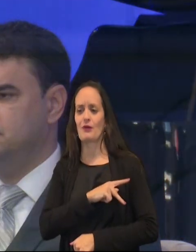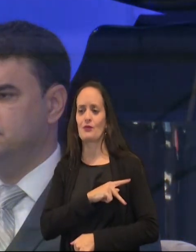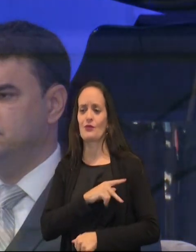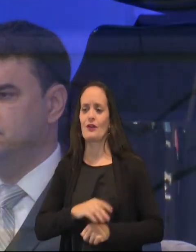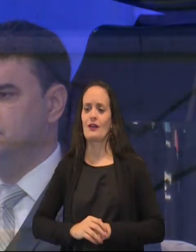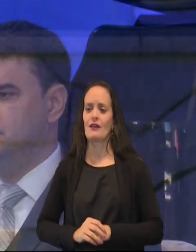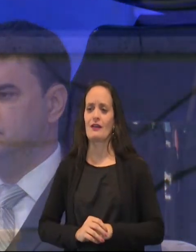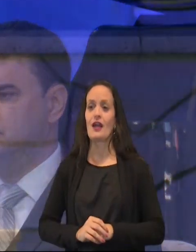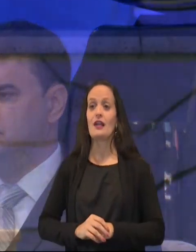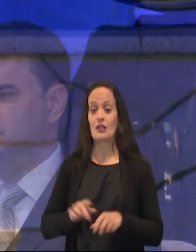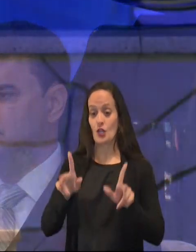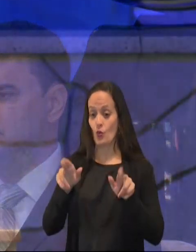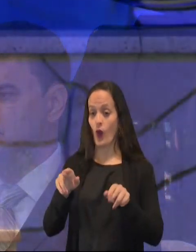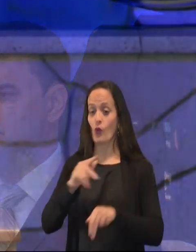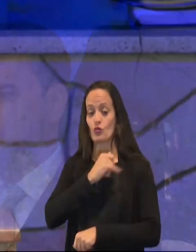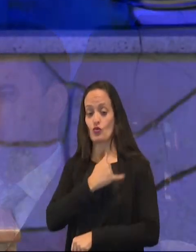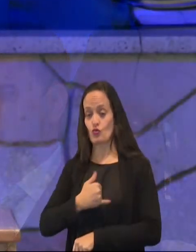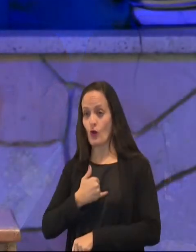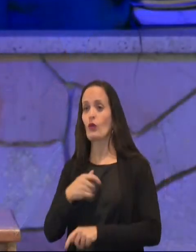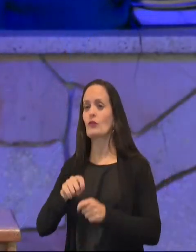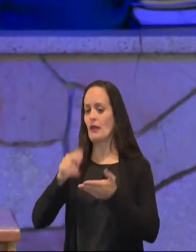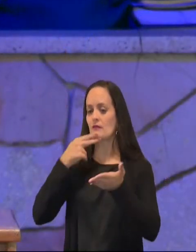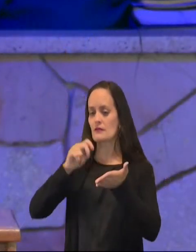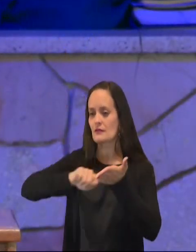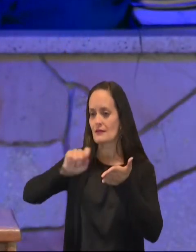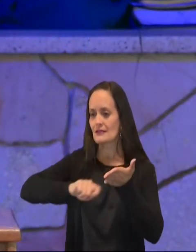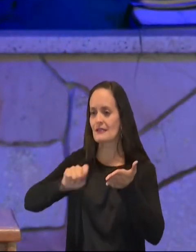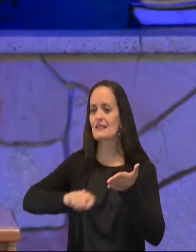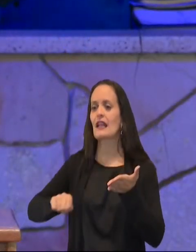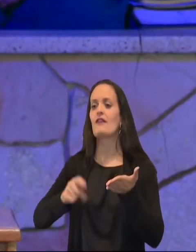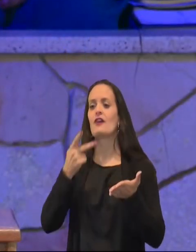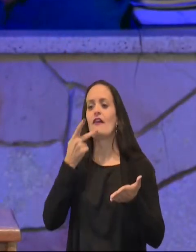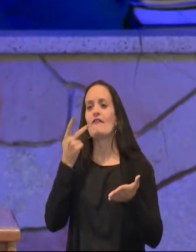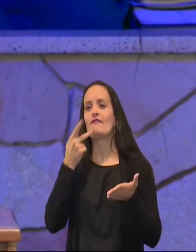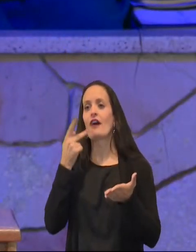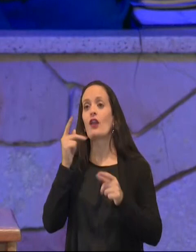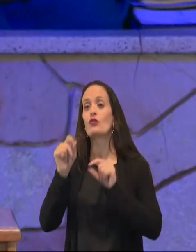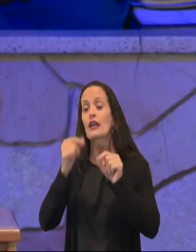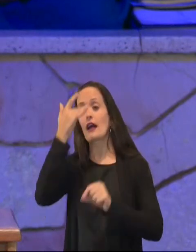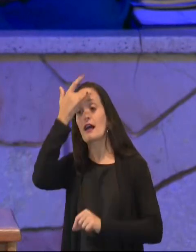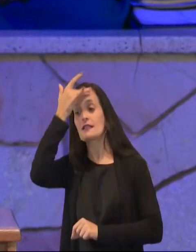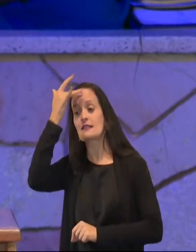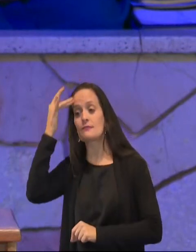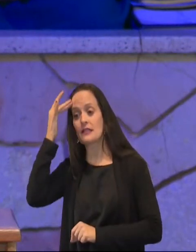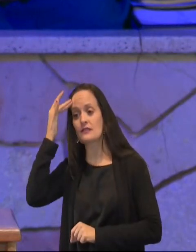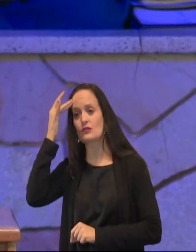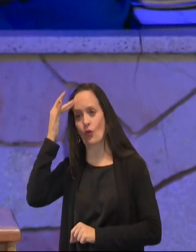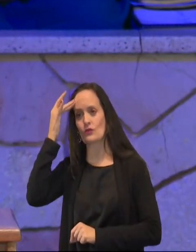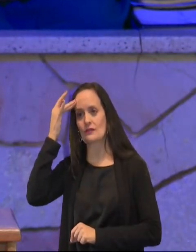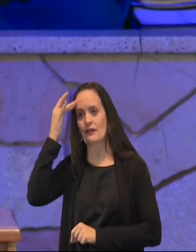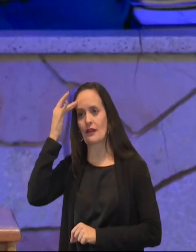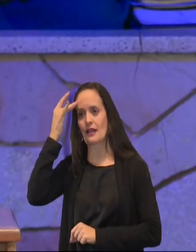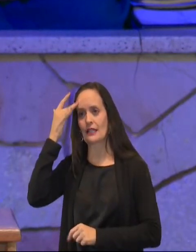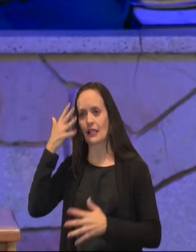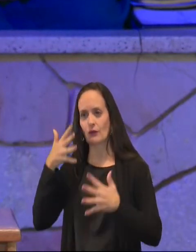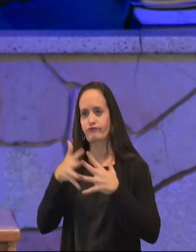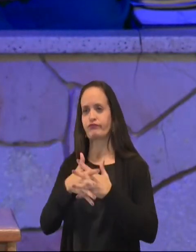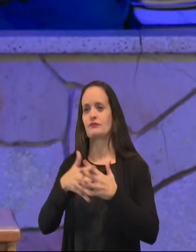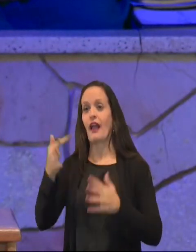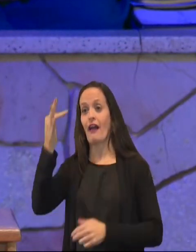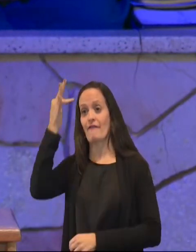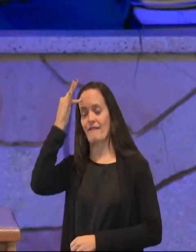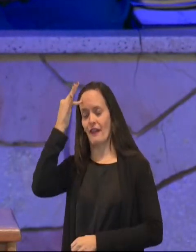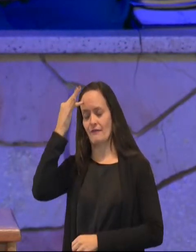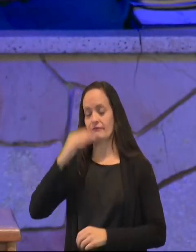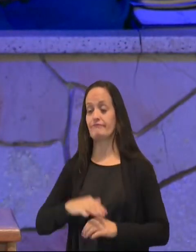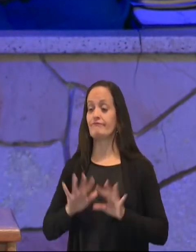de João, quando ele escreve uma carta, terceira, para falar daqueles que estavam deturpando a fé, o gnosticismo.